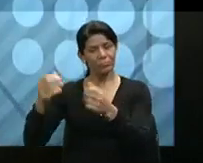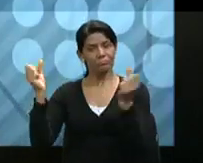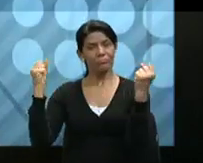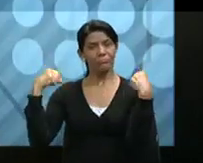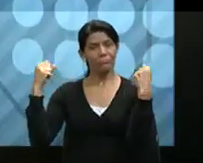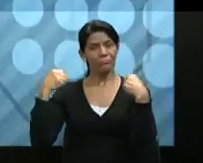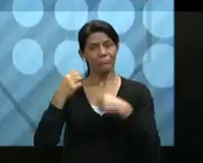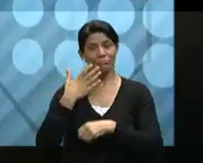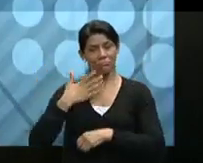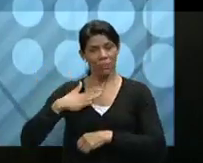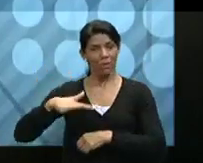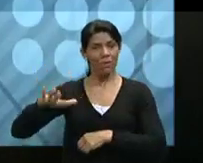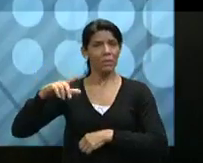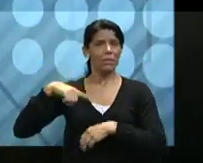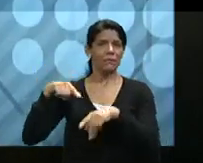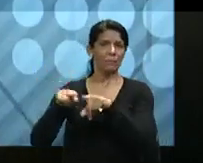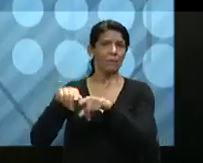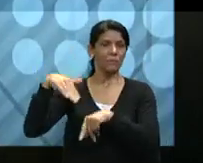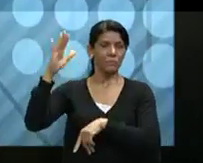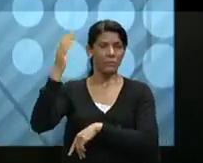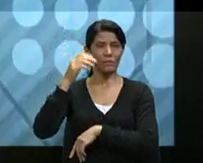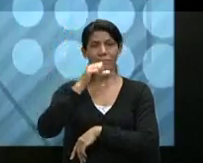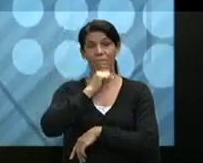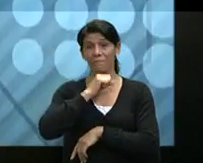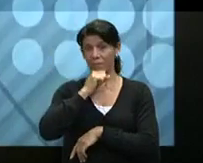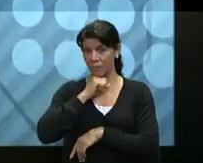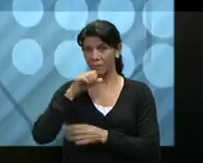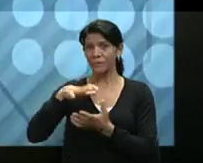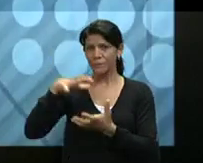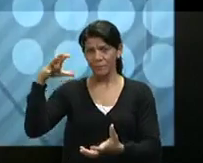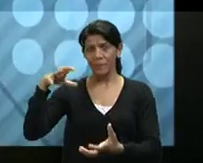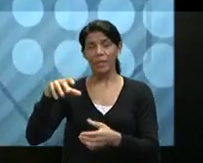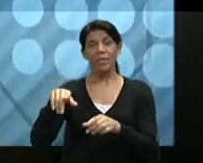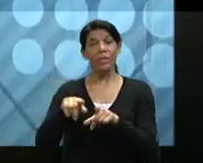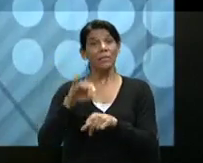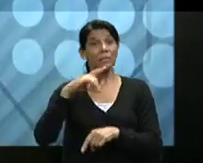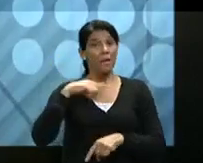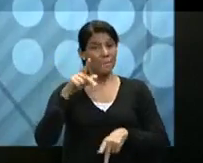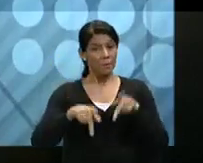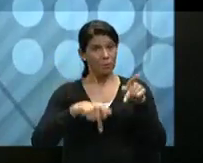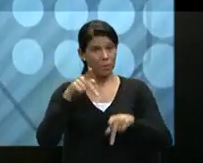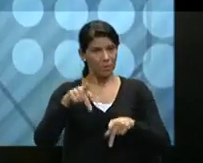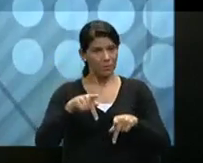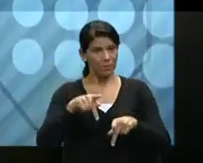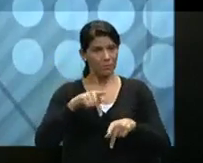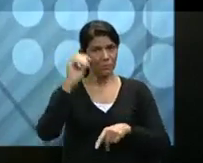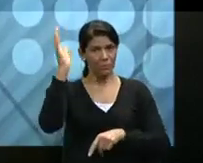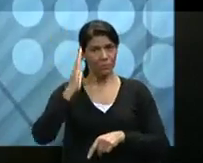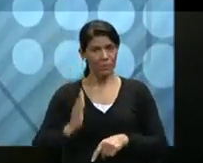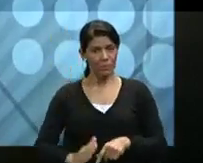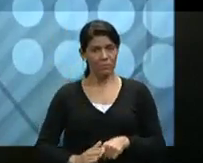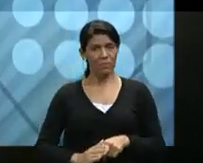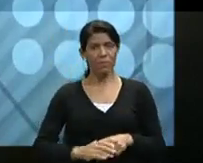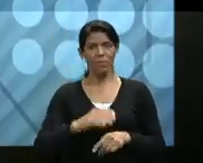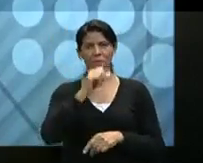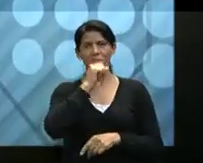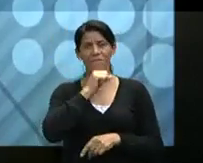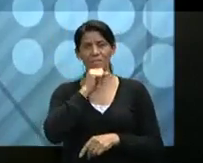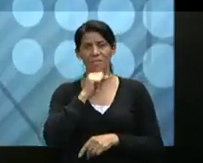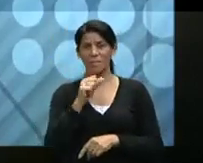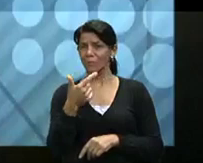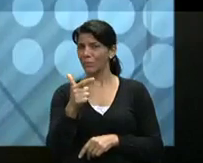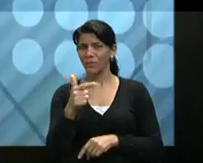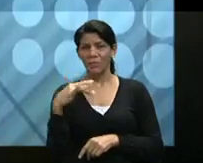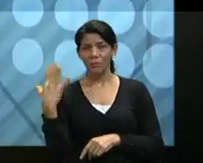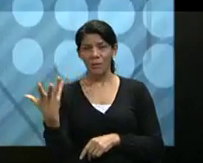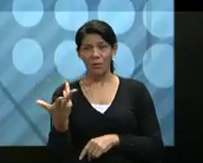física, individualizado e funcional para os idosos. Assim, se a população do Brasil envelhecer sem uma boa qualidade de vida,